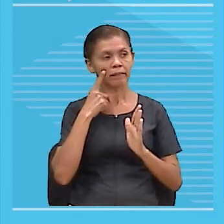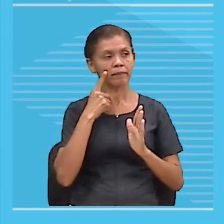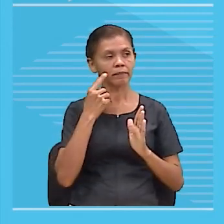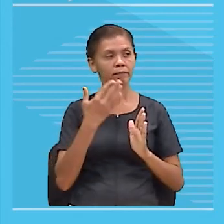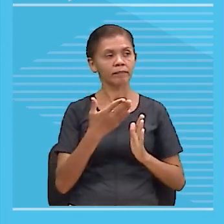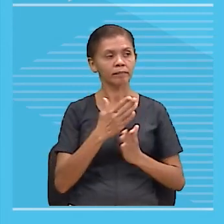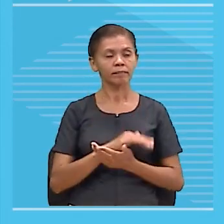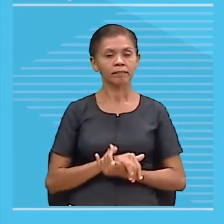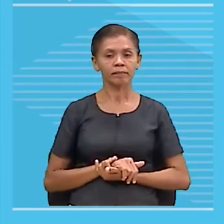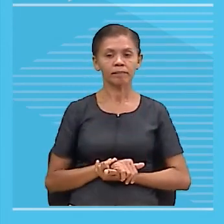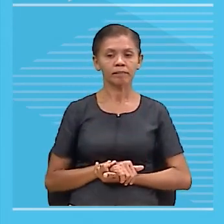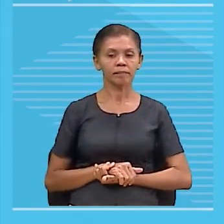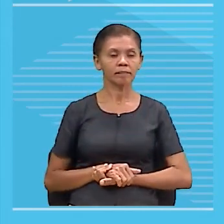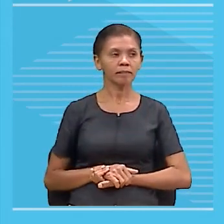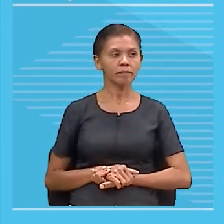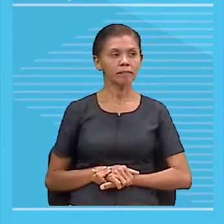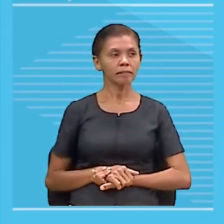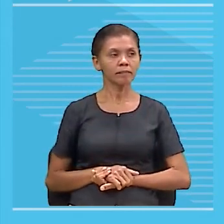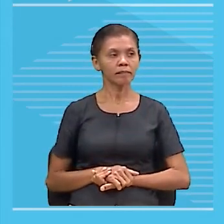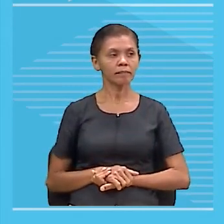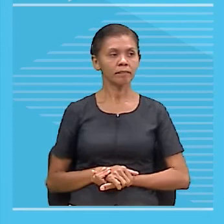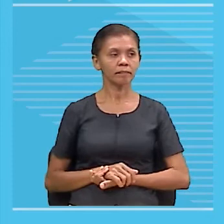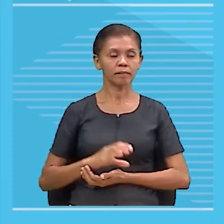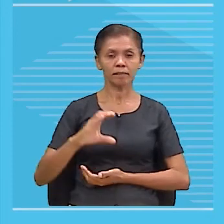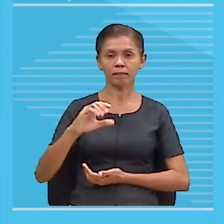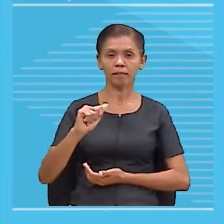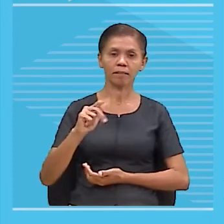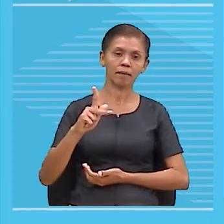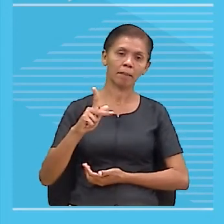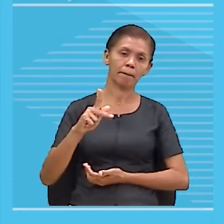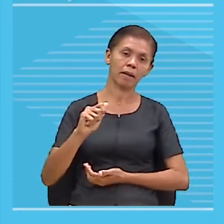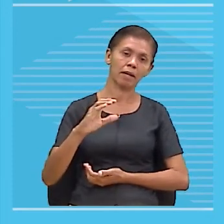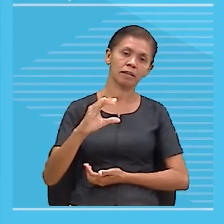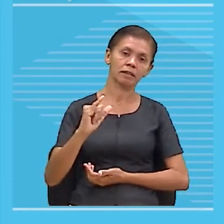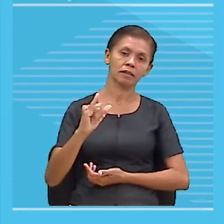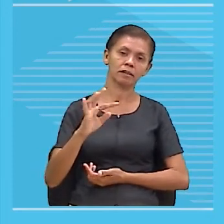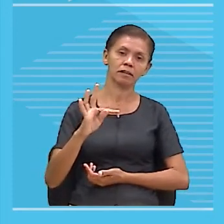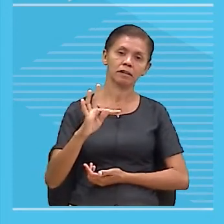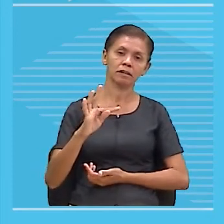capacitância, professor? A capacitância, você vai usar a segunda expressão.